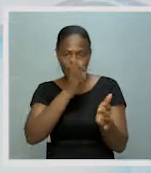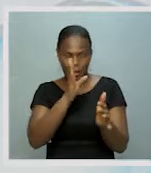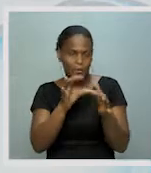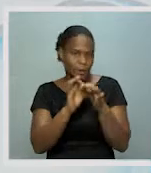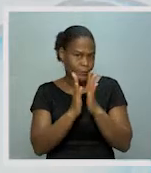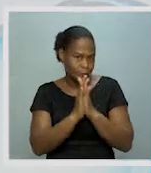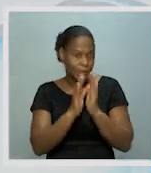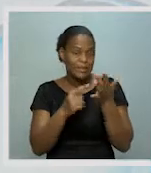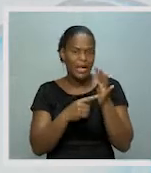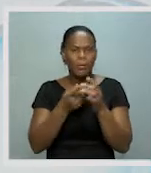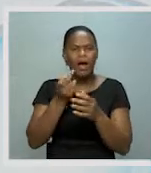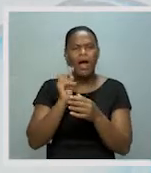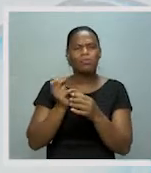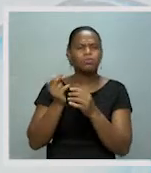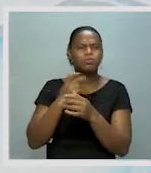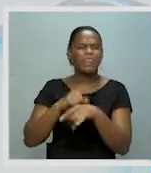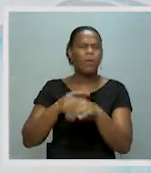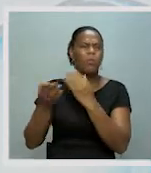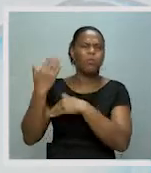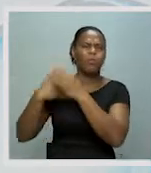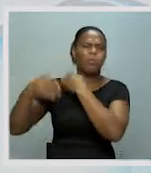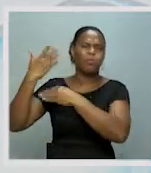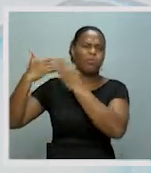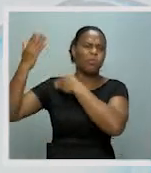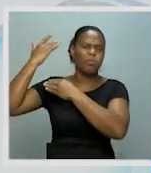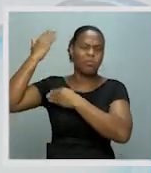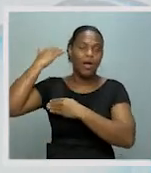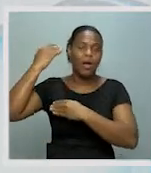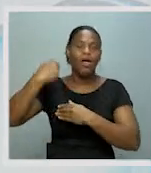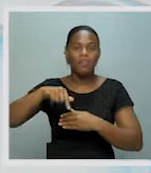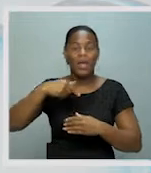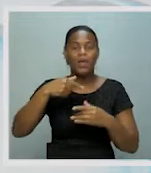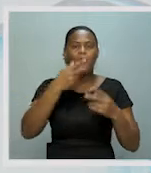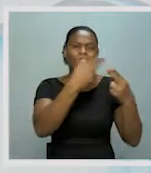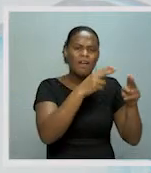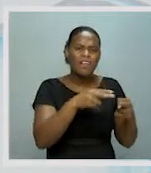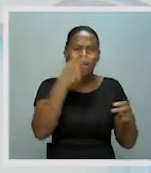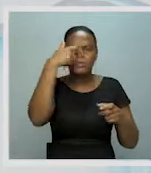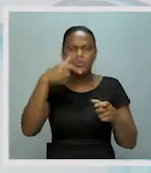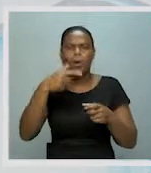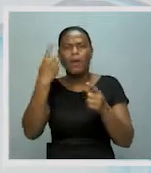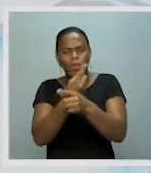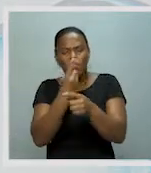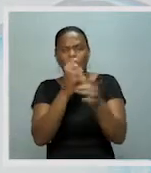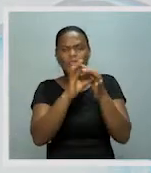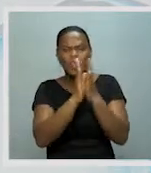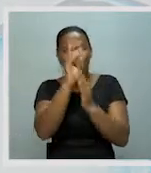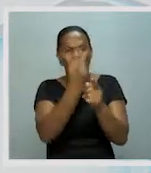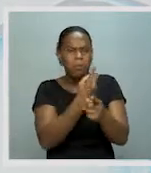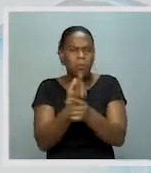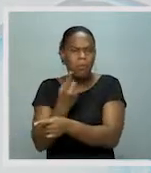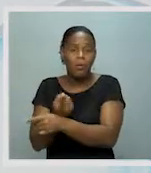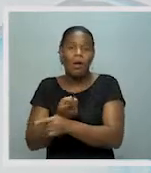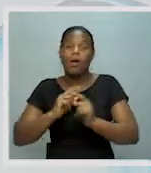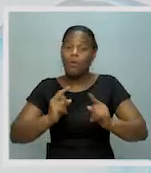seja, que muito tempo atrás, na Mesopotâmia, havia o politeísmo, a crença em vários deuses,